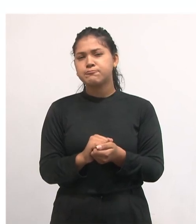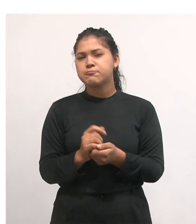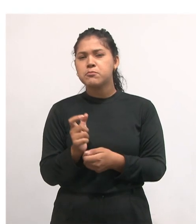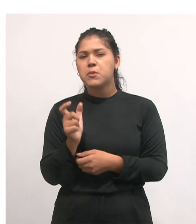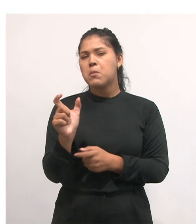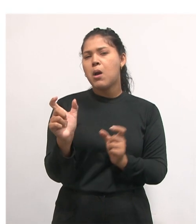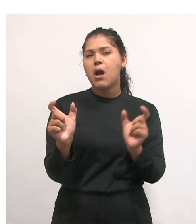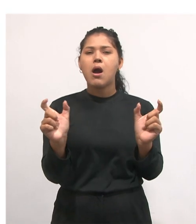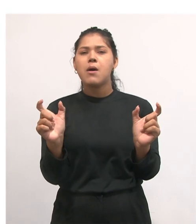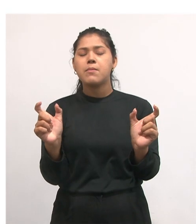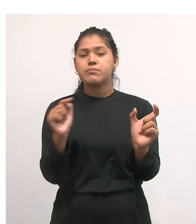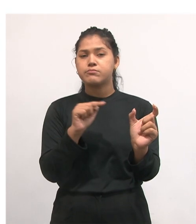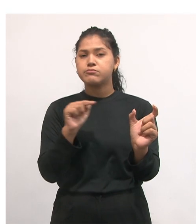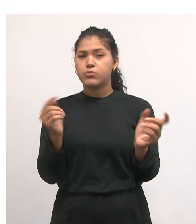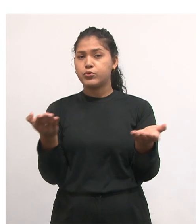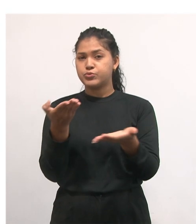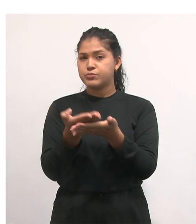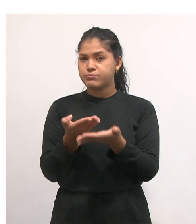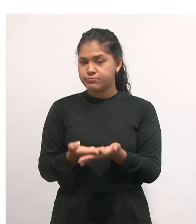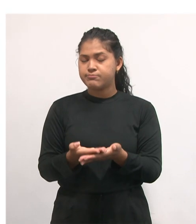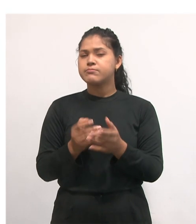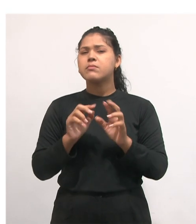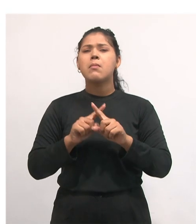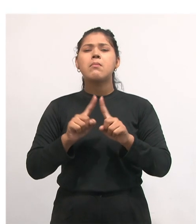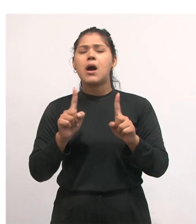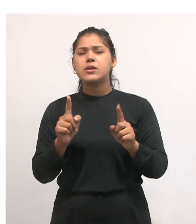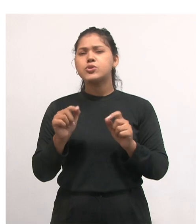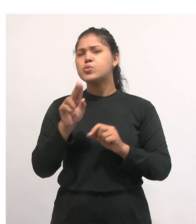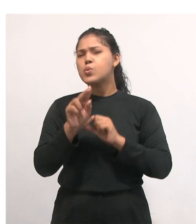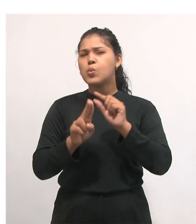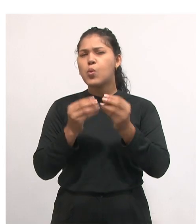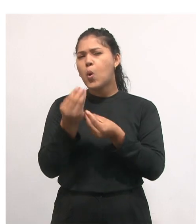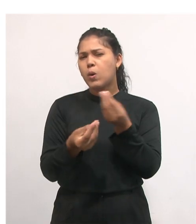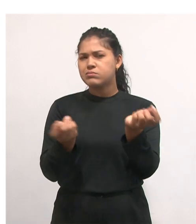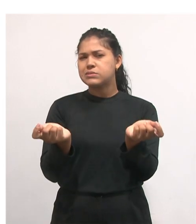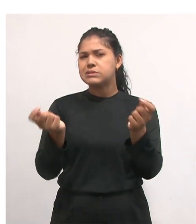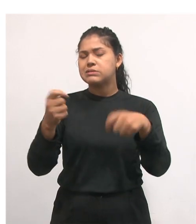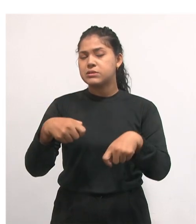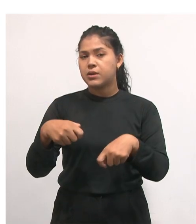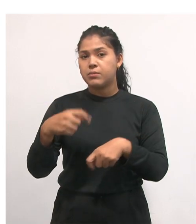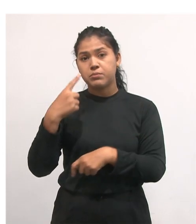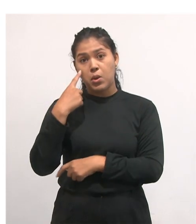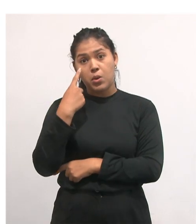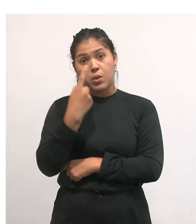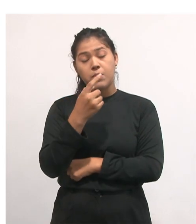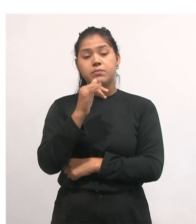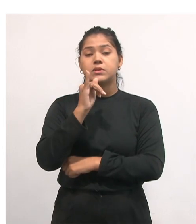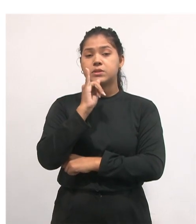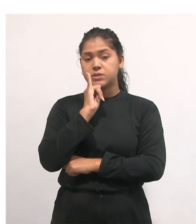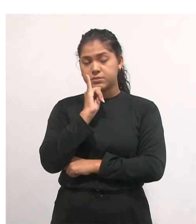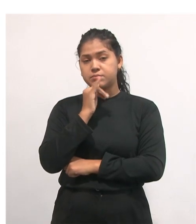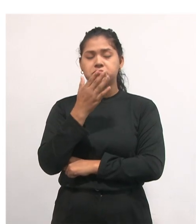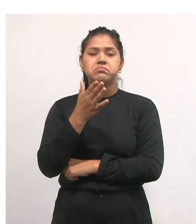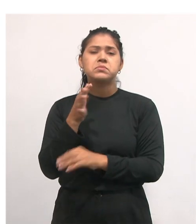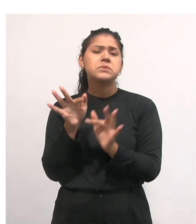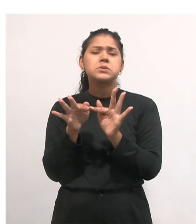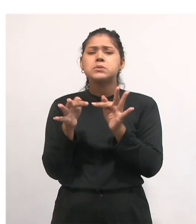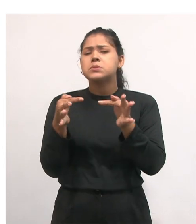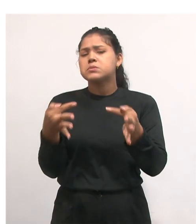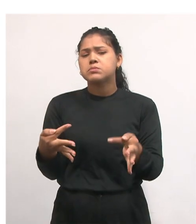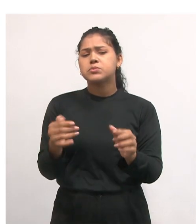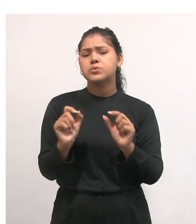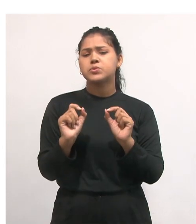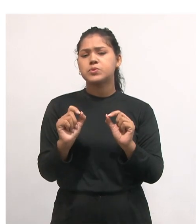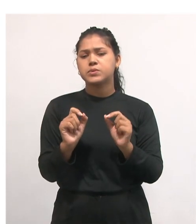correlação e regressão. E para fazer essa correlação e regressão, nós trouxemos aqui um exemplo básico para a gente